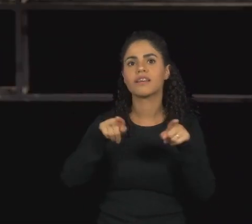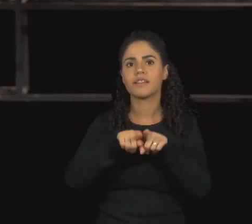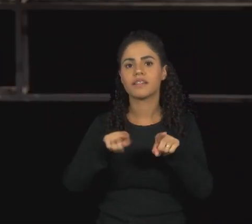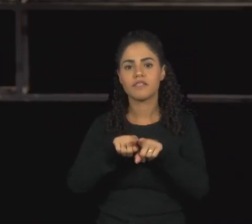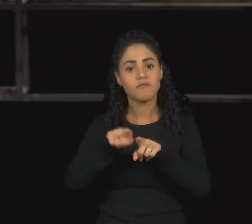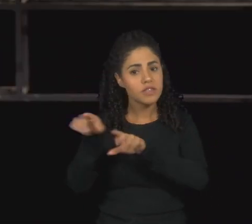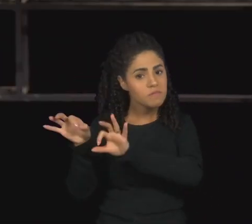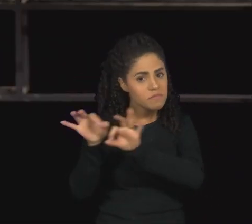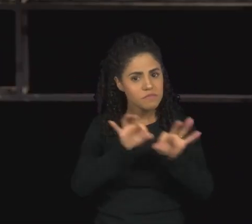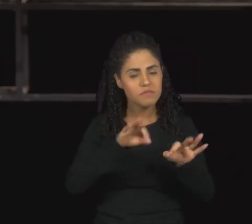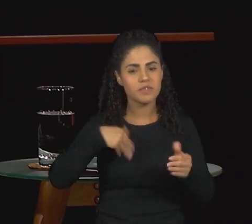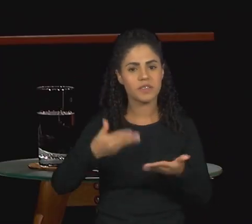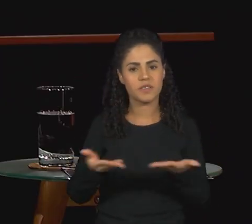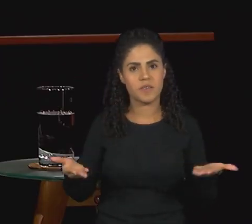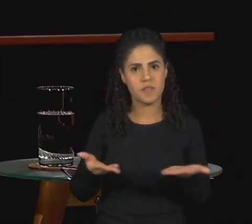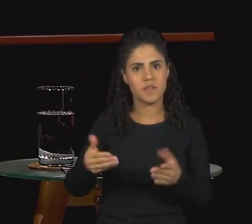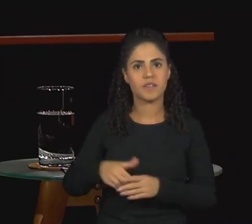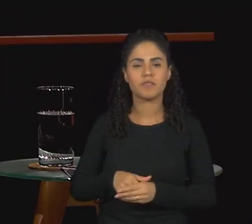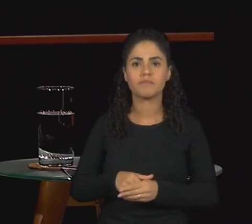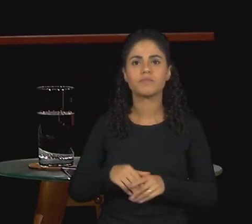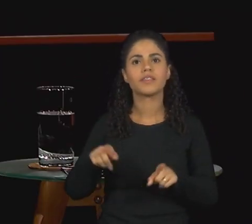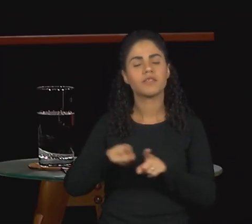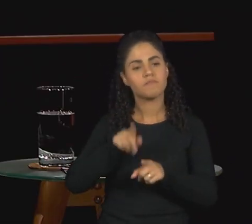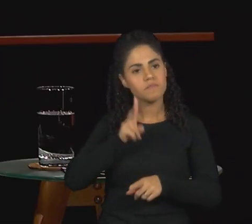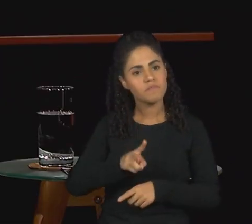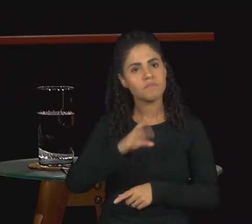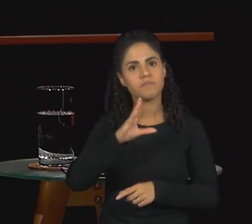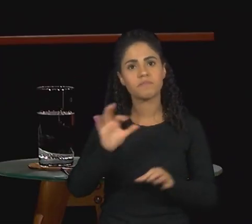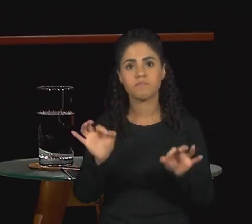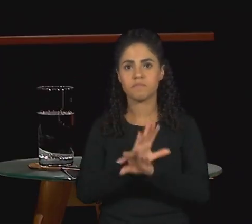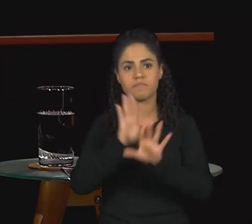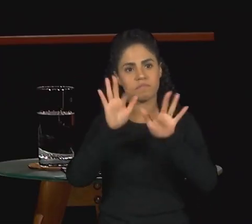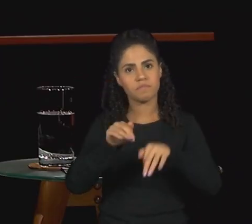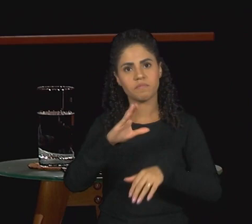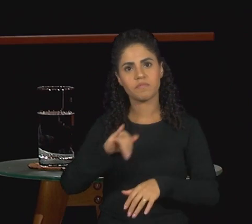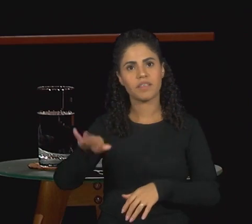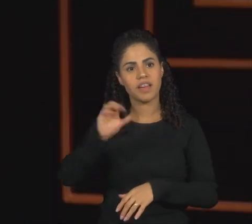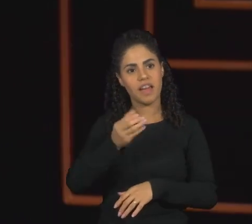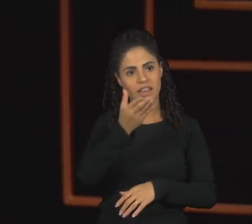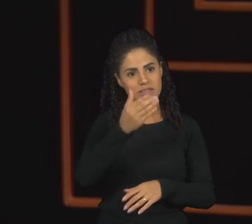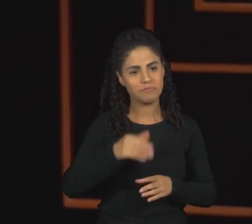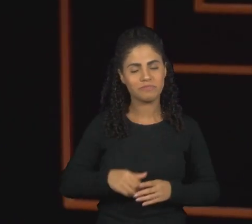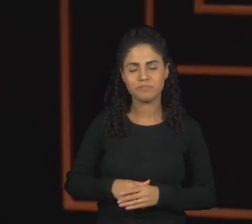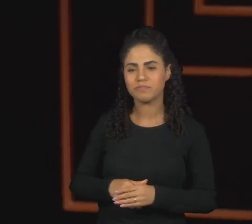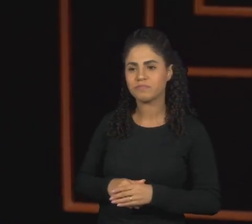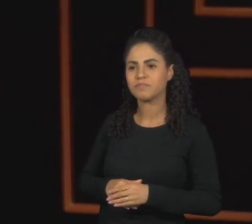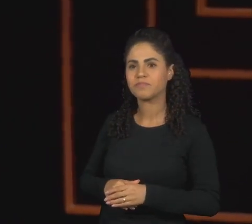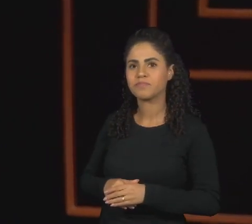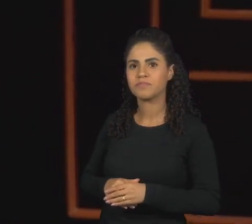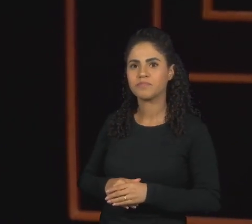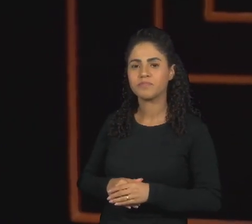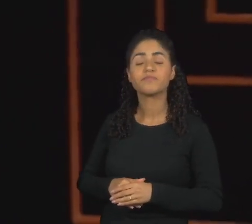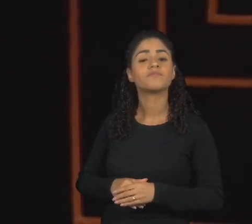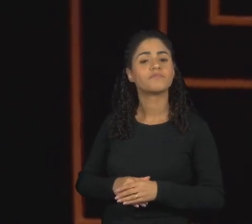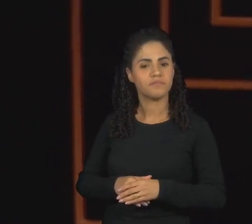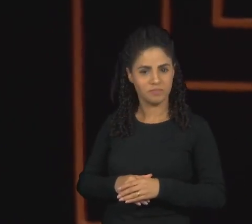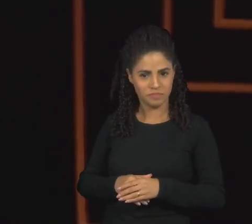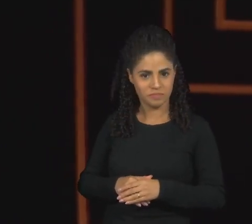a companhia de vocês até aqui. E vamos encerrando o programa com o Caio Blatt. Eu